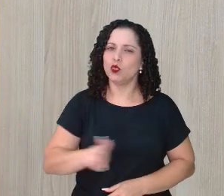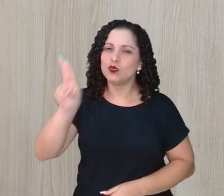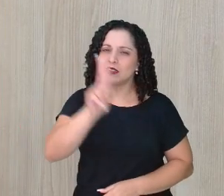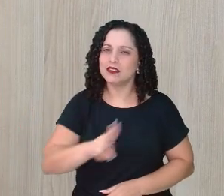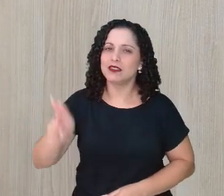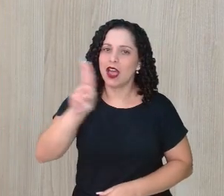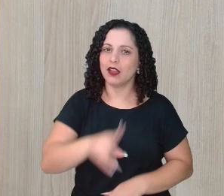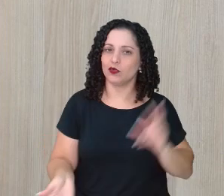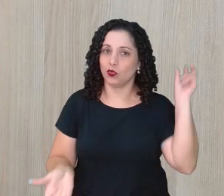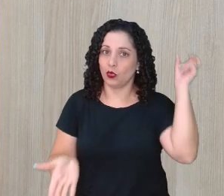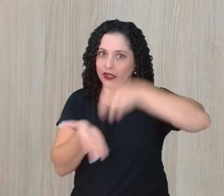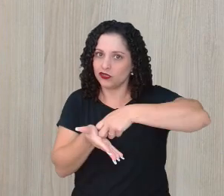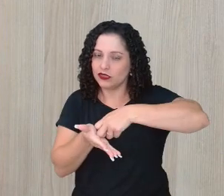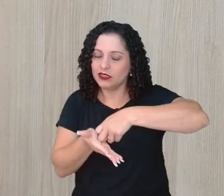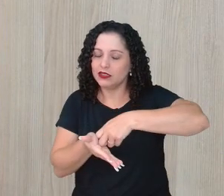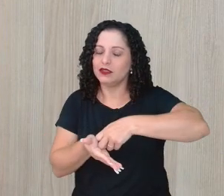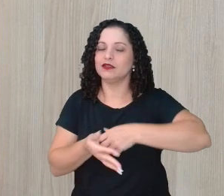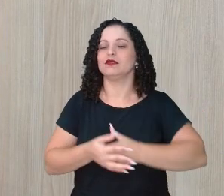pena capital,